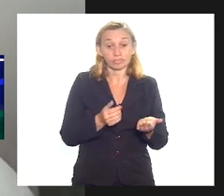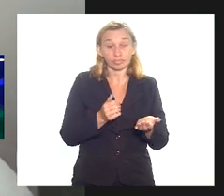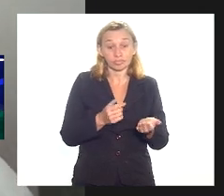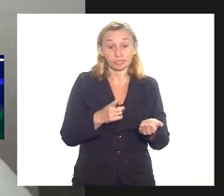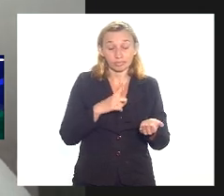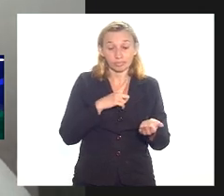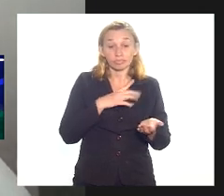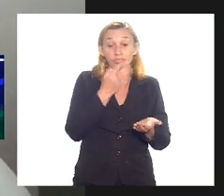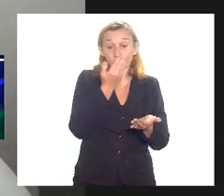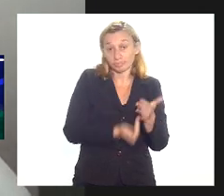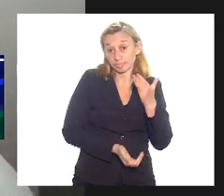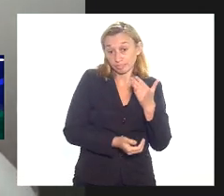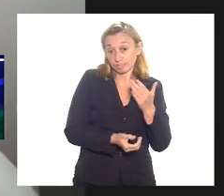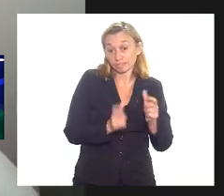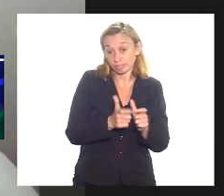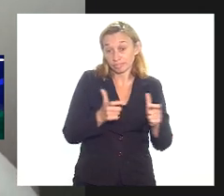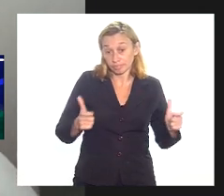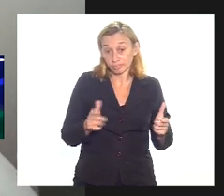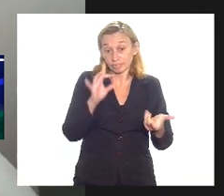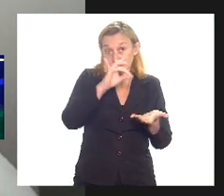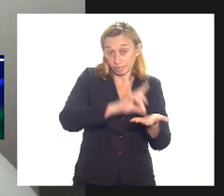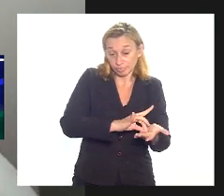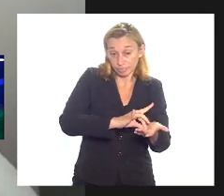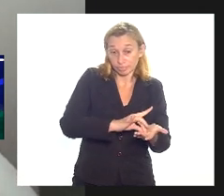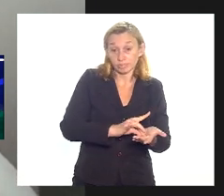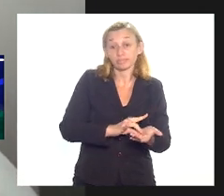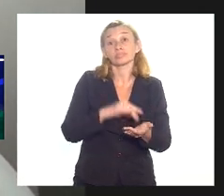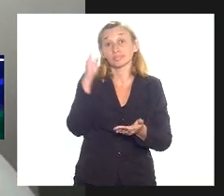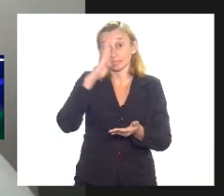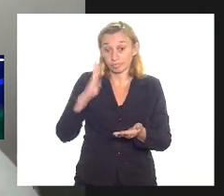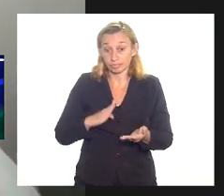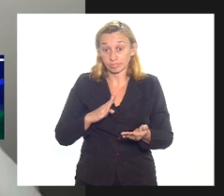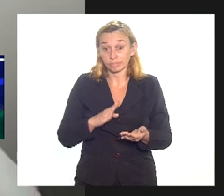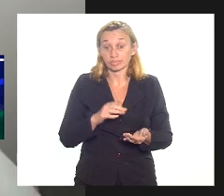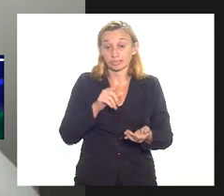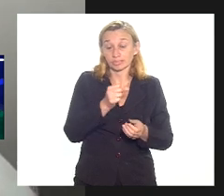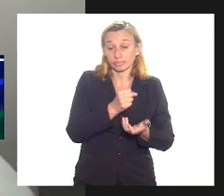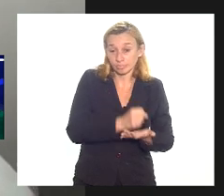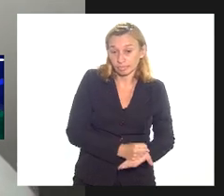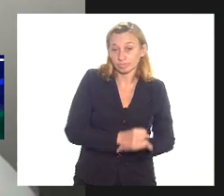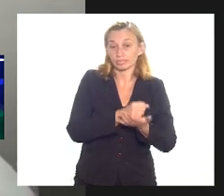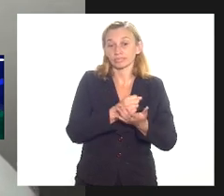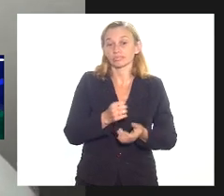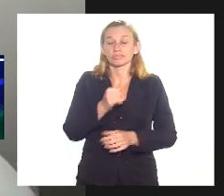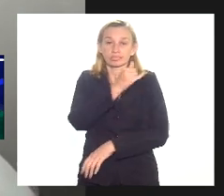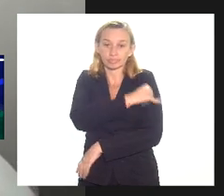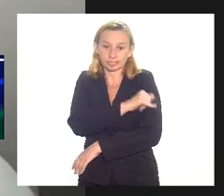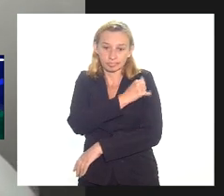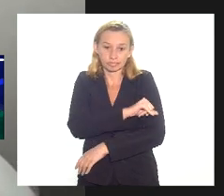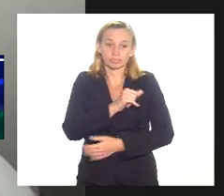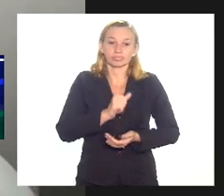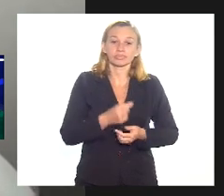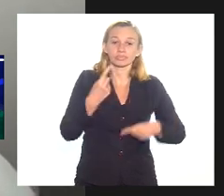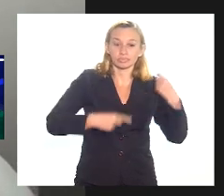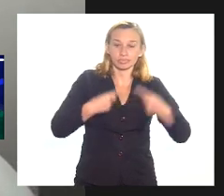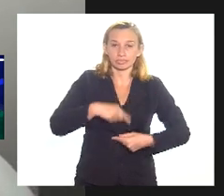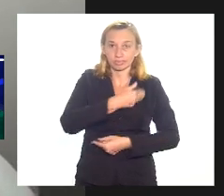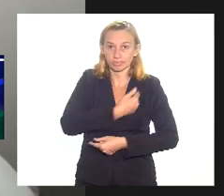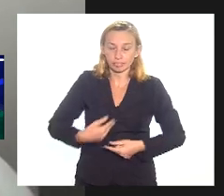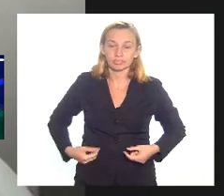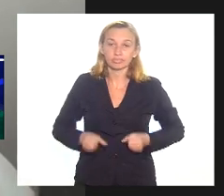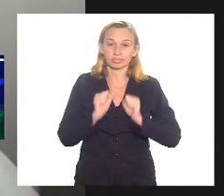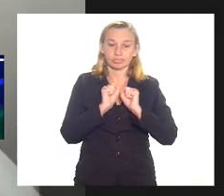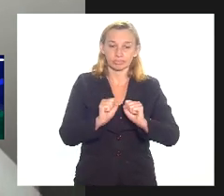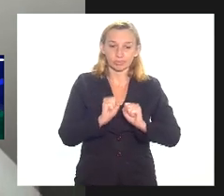apagão sobre a realidade brasileira e isso vai pesar sobre o Rio de Janeiro, sobre as políticas públicas que